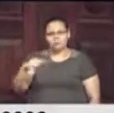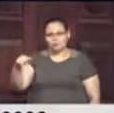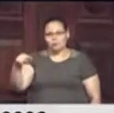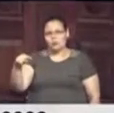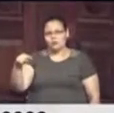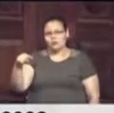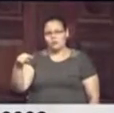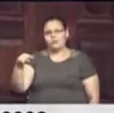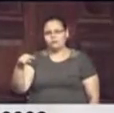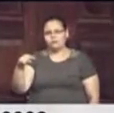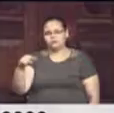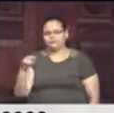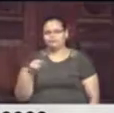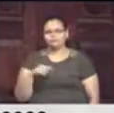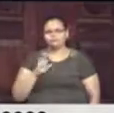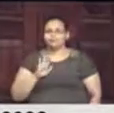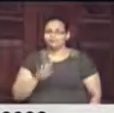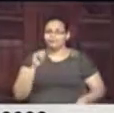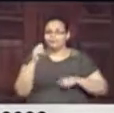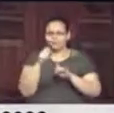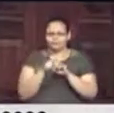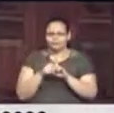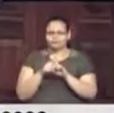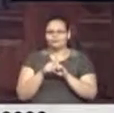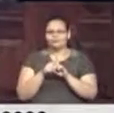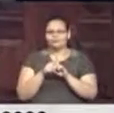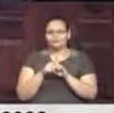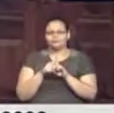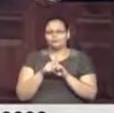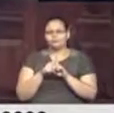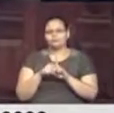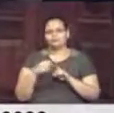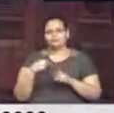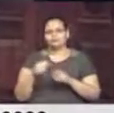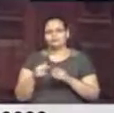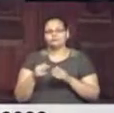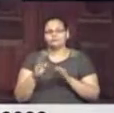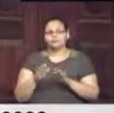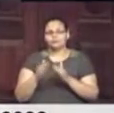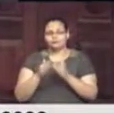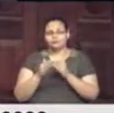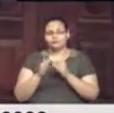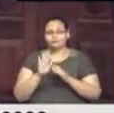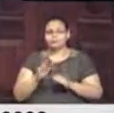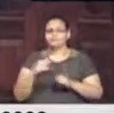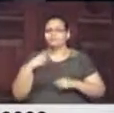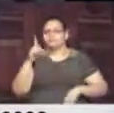está não dá se fosse mensal e sem esses ainda podemos aproveitar ó odeia vota contra